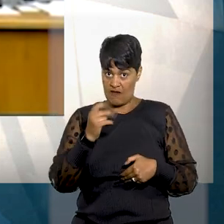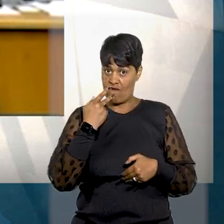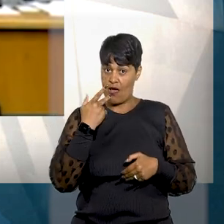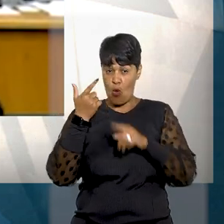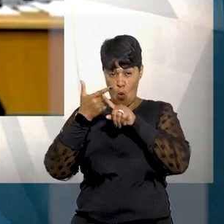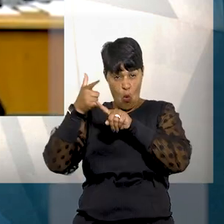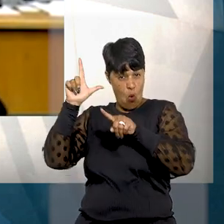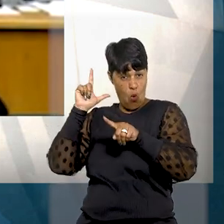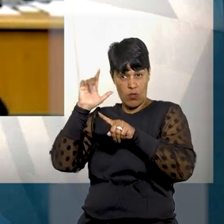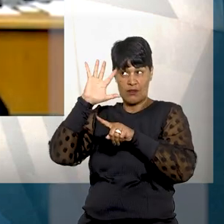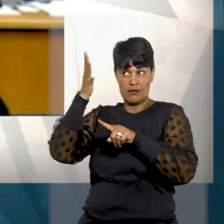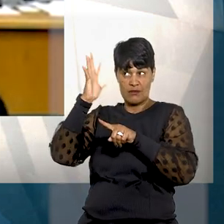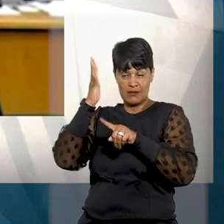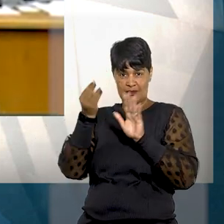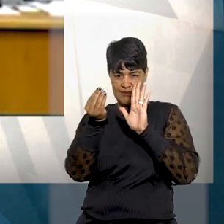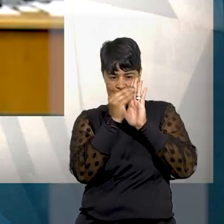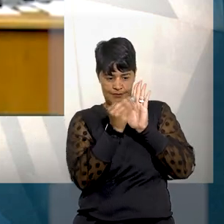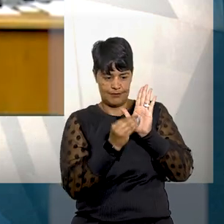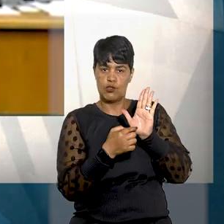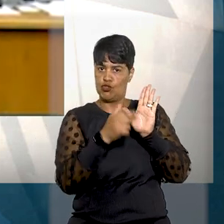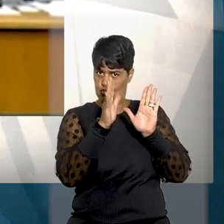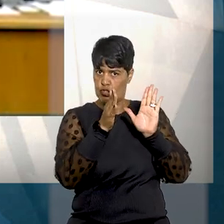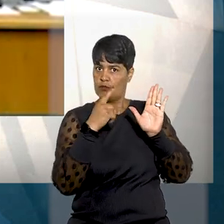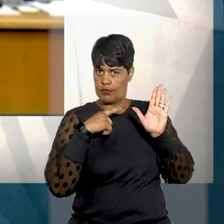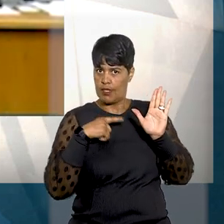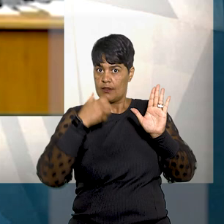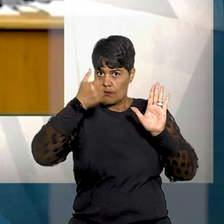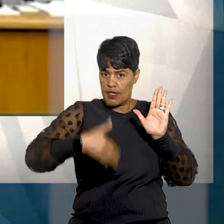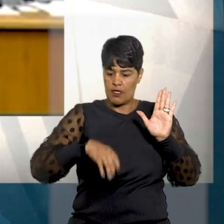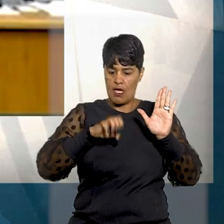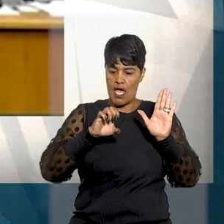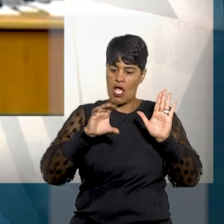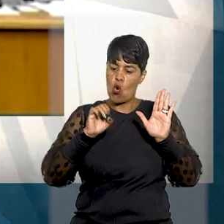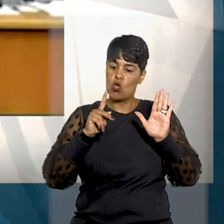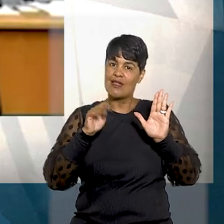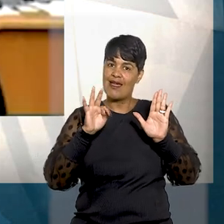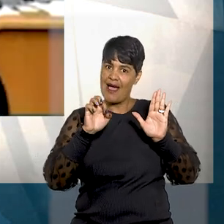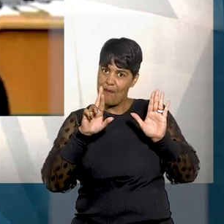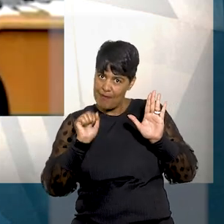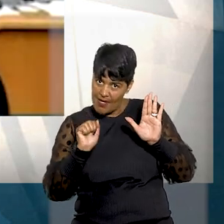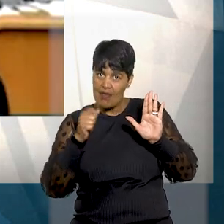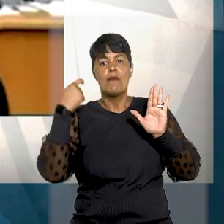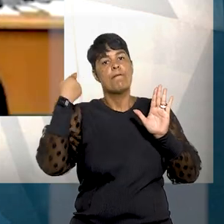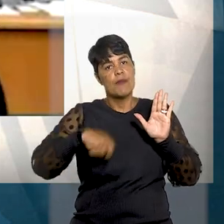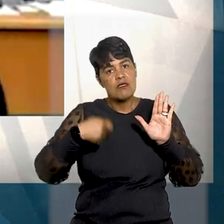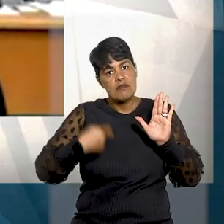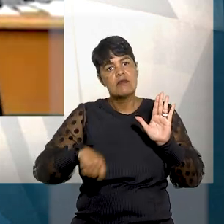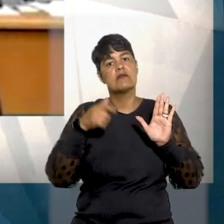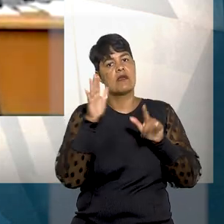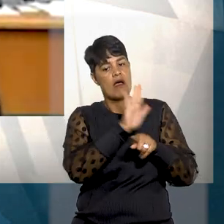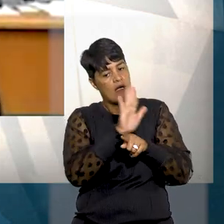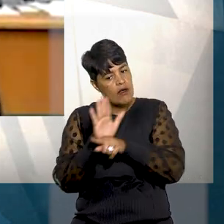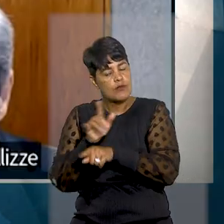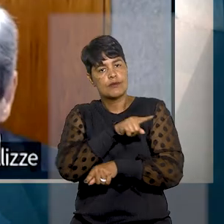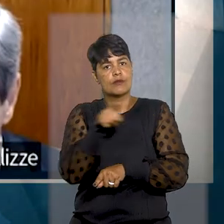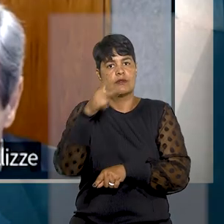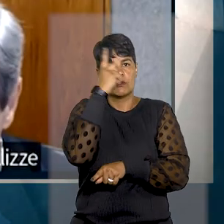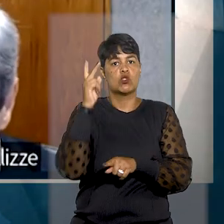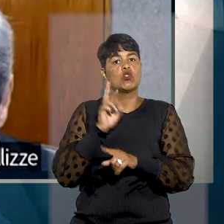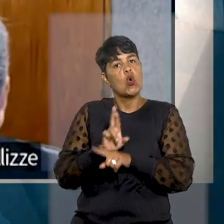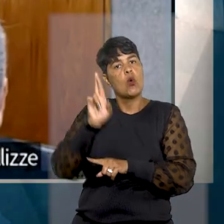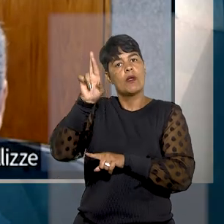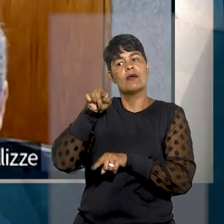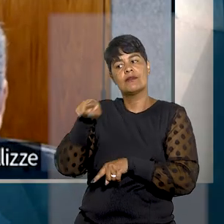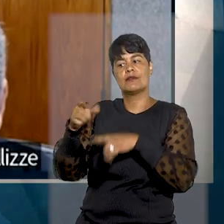que reafirmaram a importância das terapias multidisciplinares para os portadores de transtorno Global do desenvolvimento e